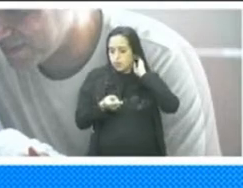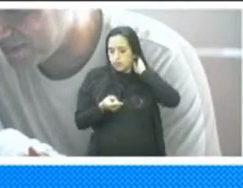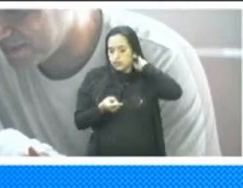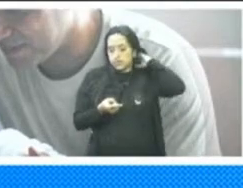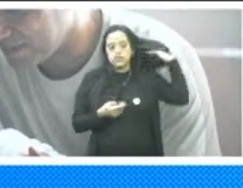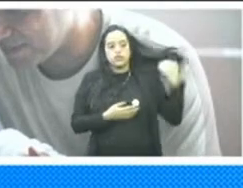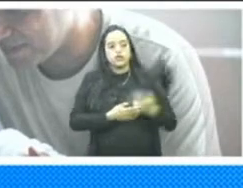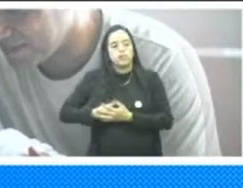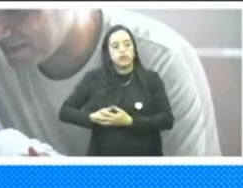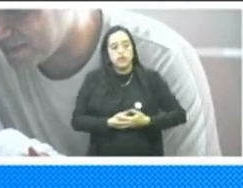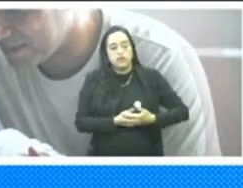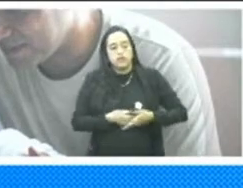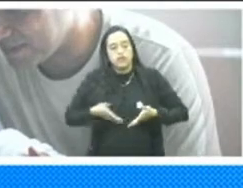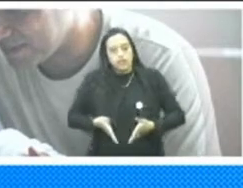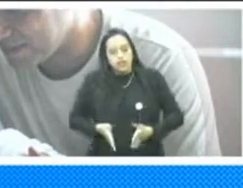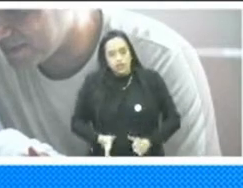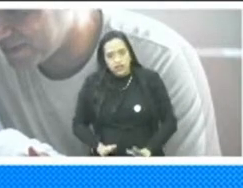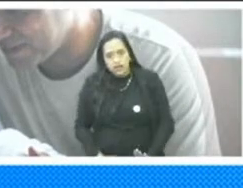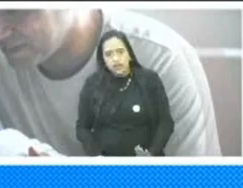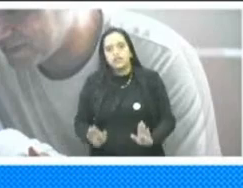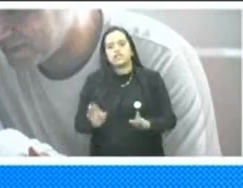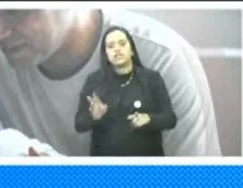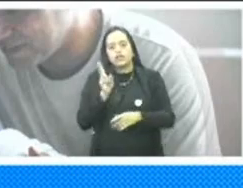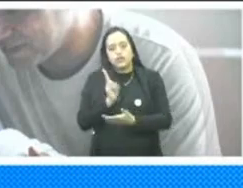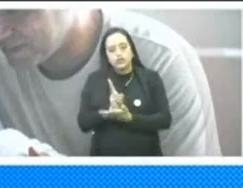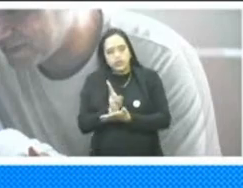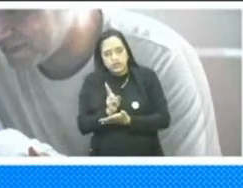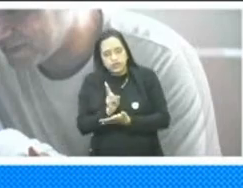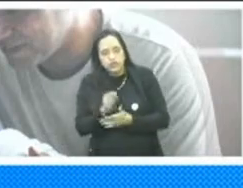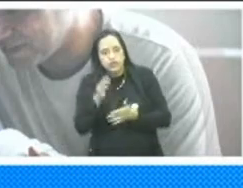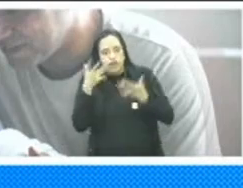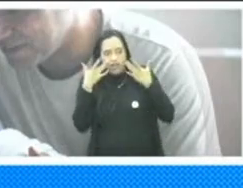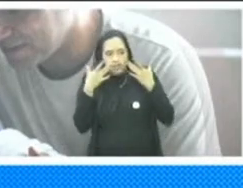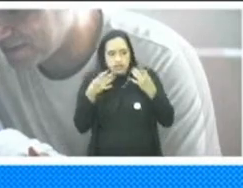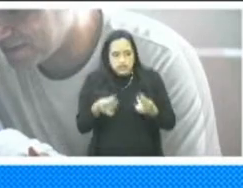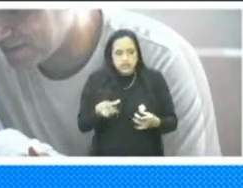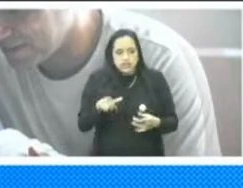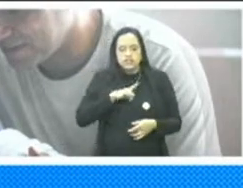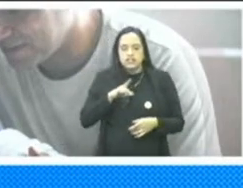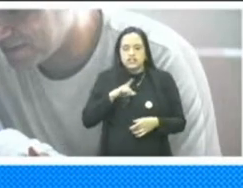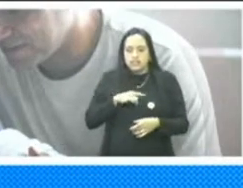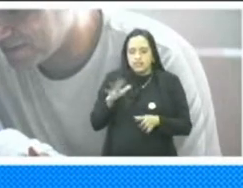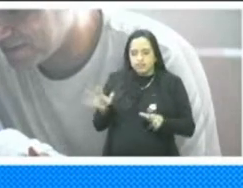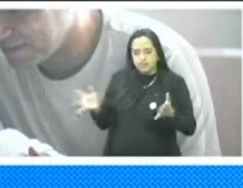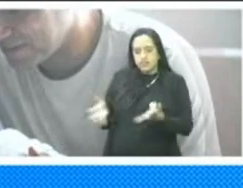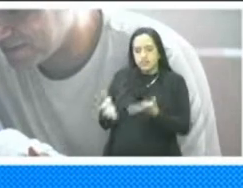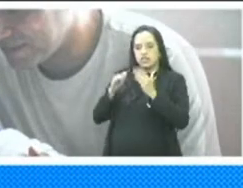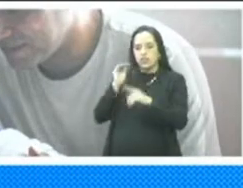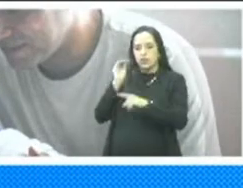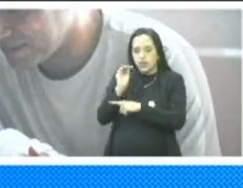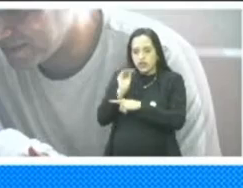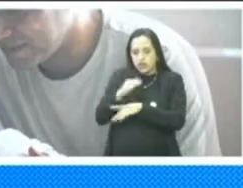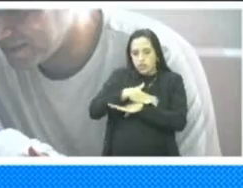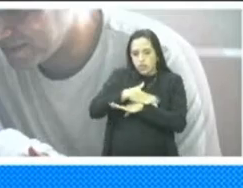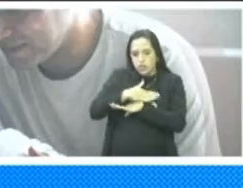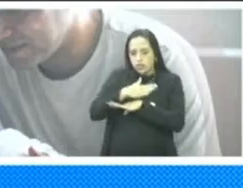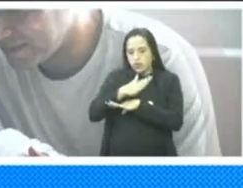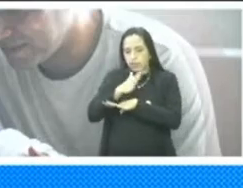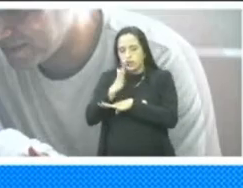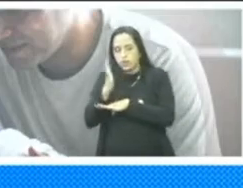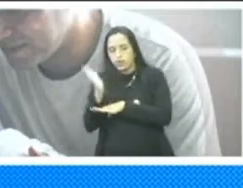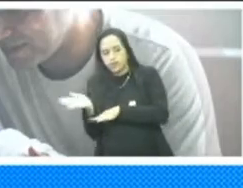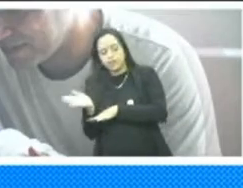bebê vai para a unidade neonatal, ali permanece, e aí a gente tem incentivado o cuidado progressivo, né, como a Camila